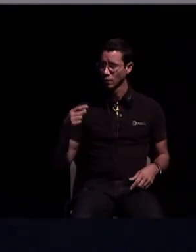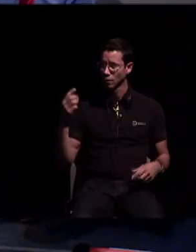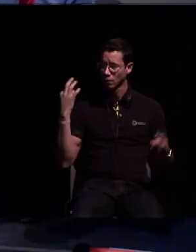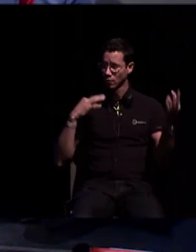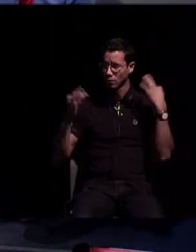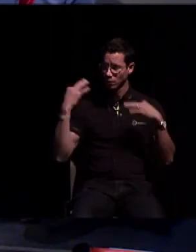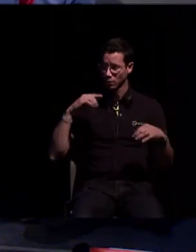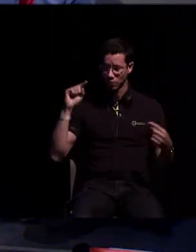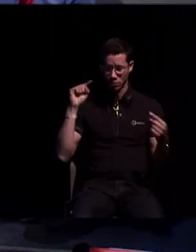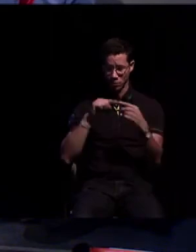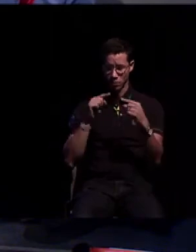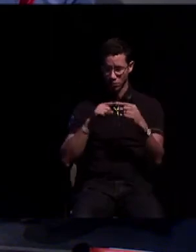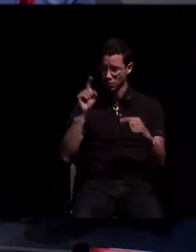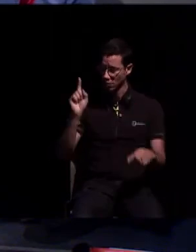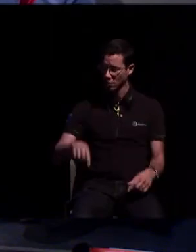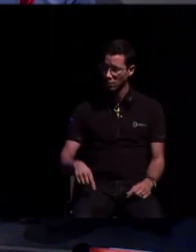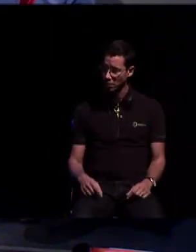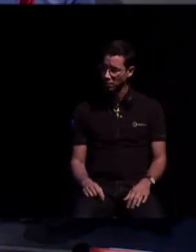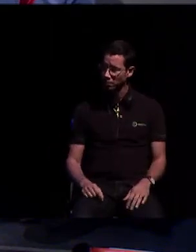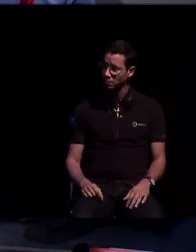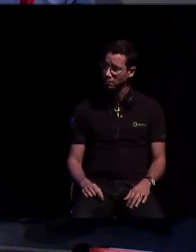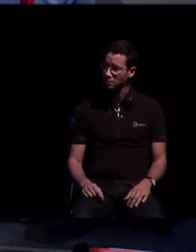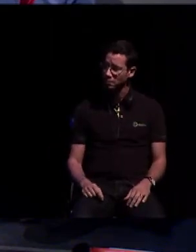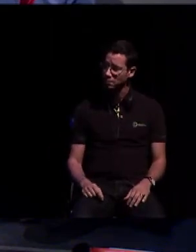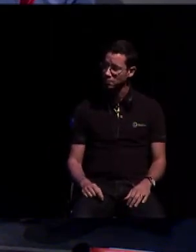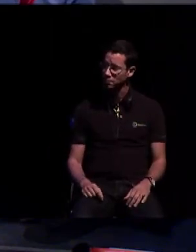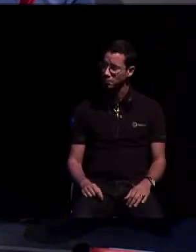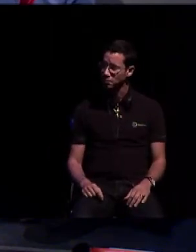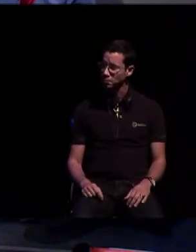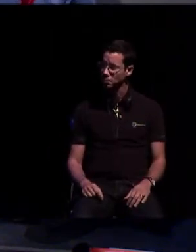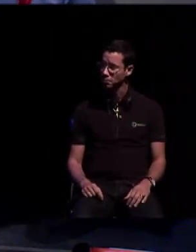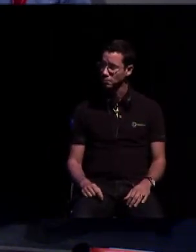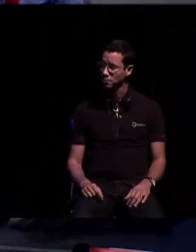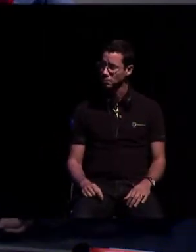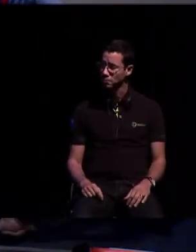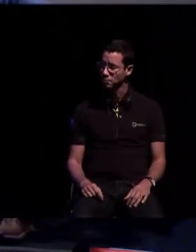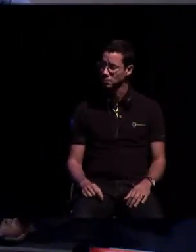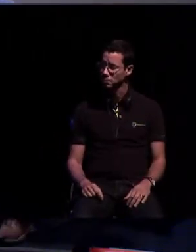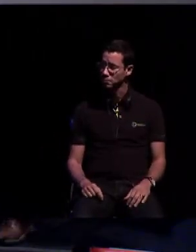pero ¿algún comentario? Je sais.